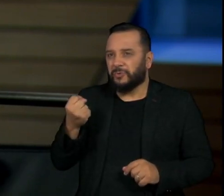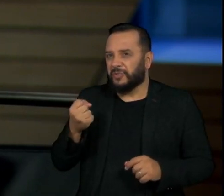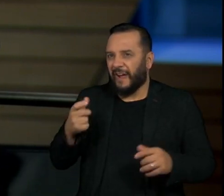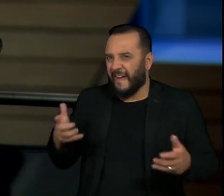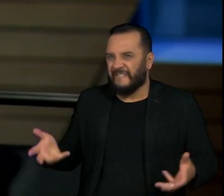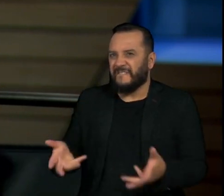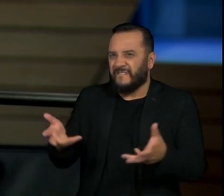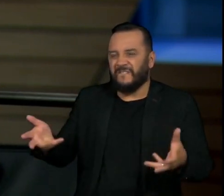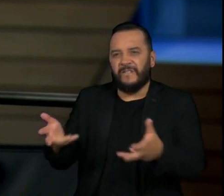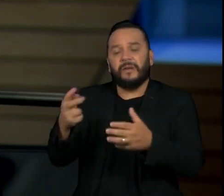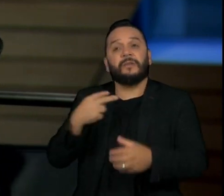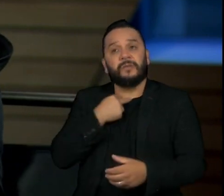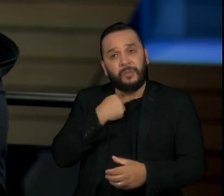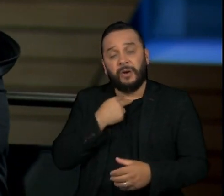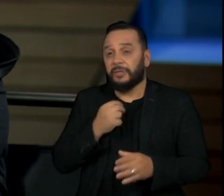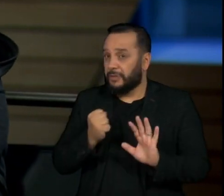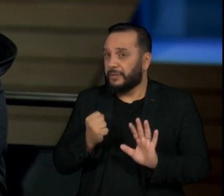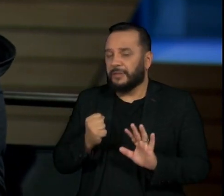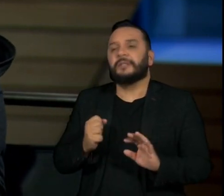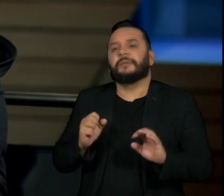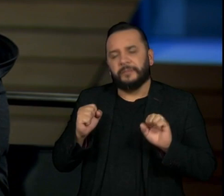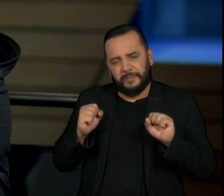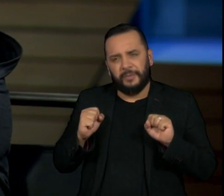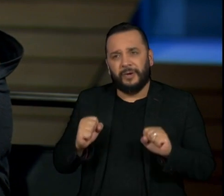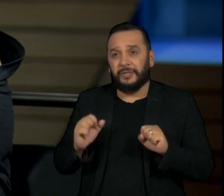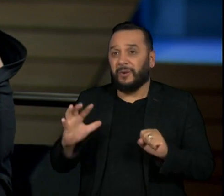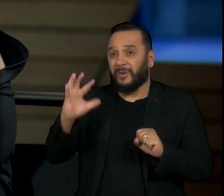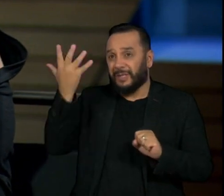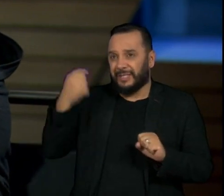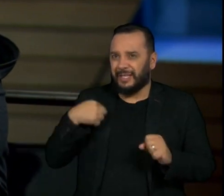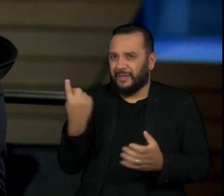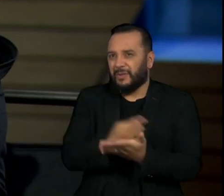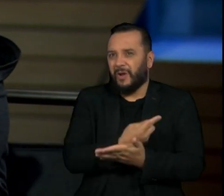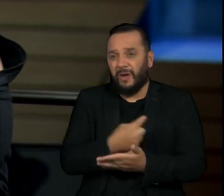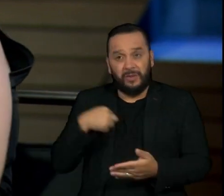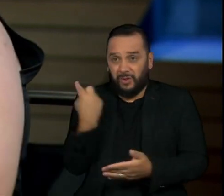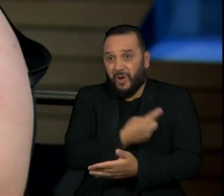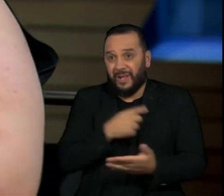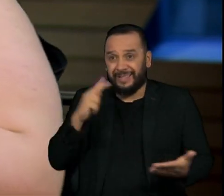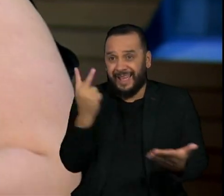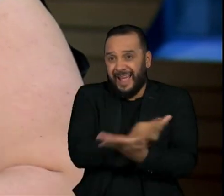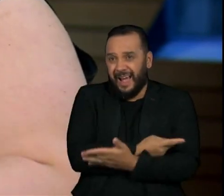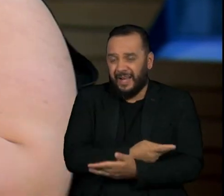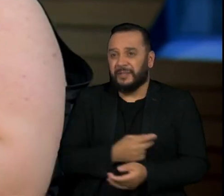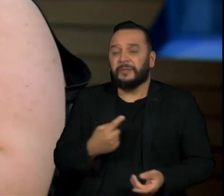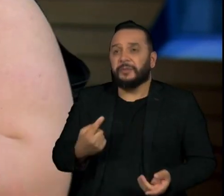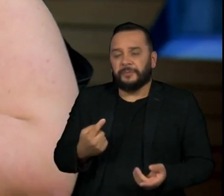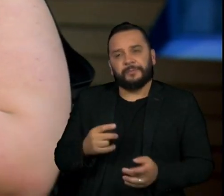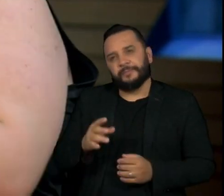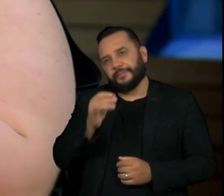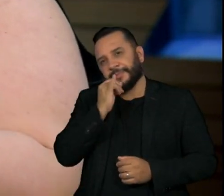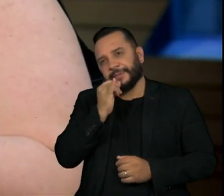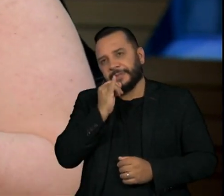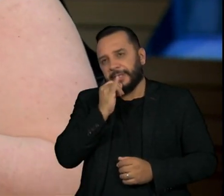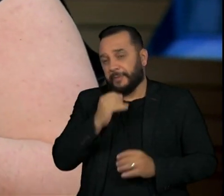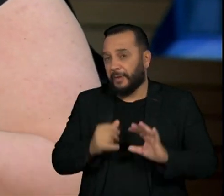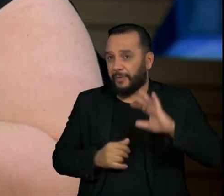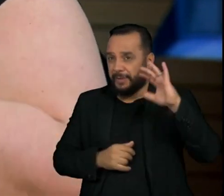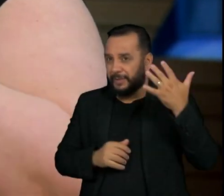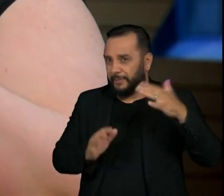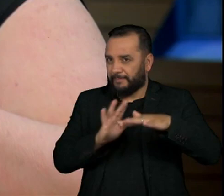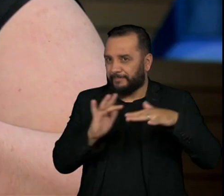nessa situação, que podem vir a cometer esse tipo de violência ou a pensar nela. Por quê? Eu vi, por exemplo, nas